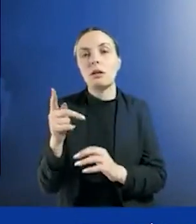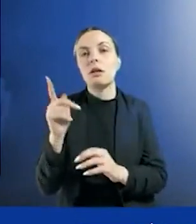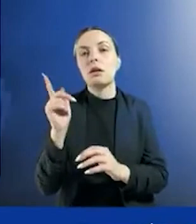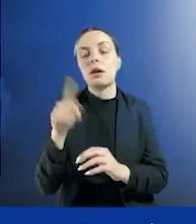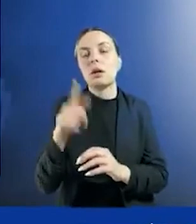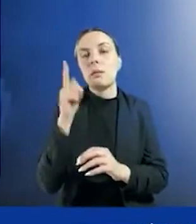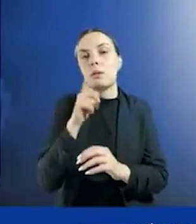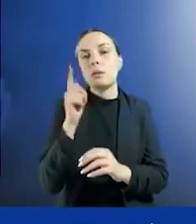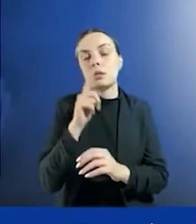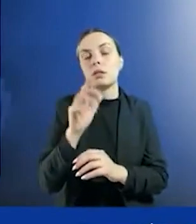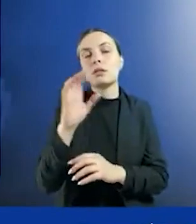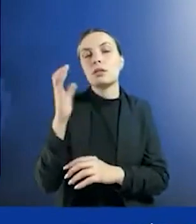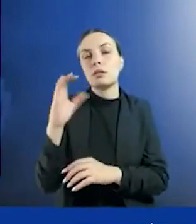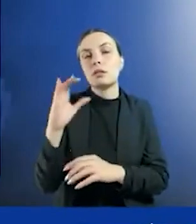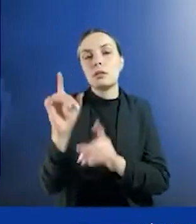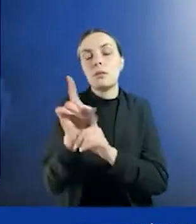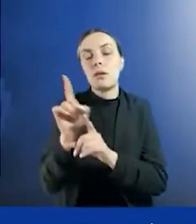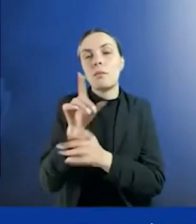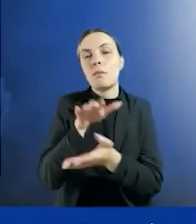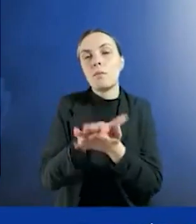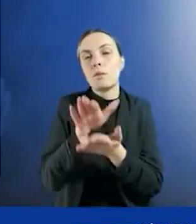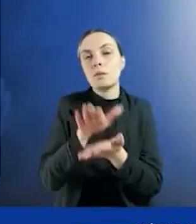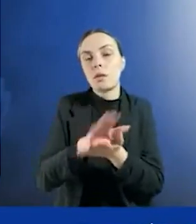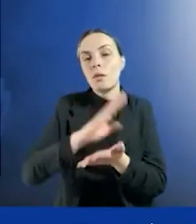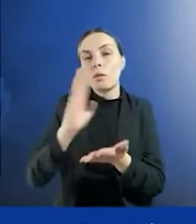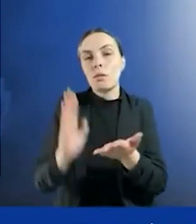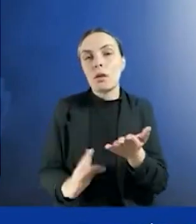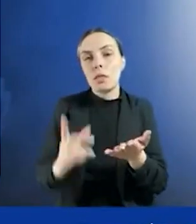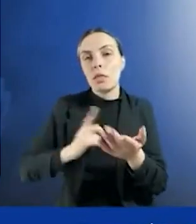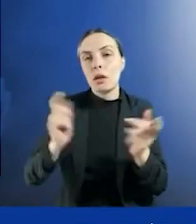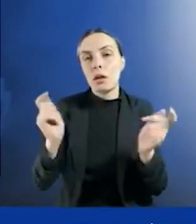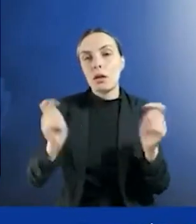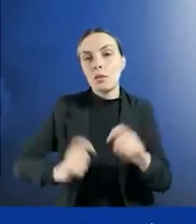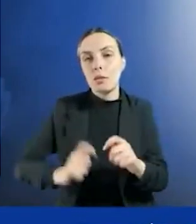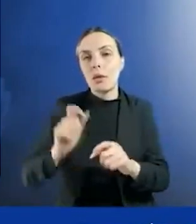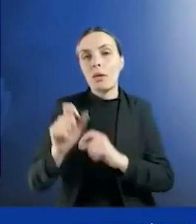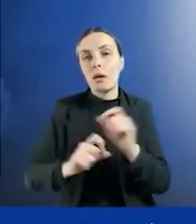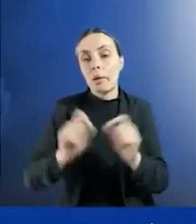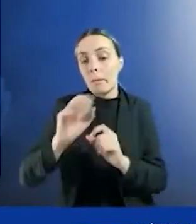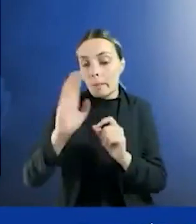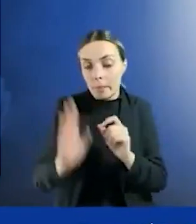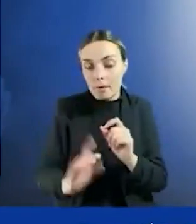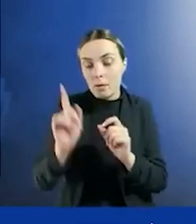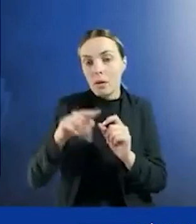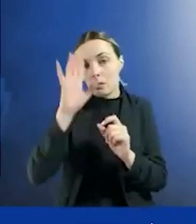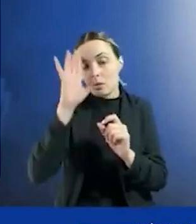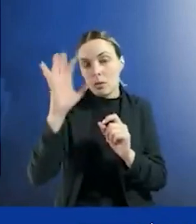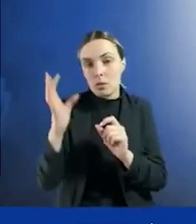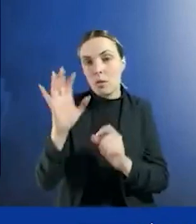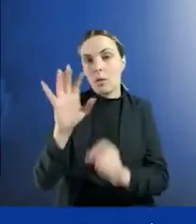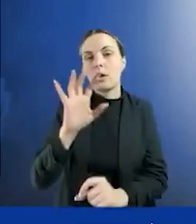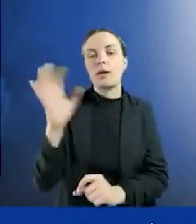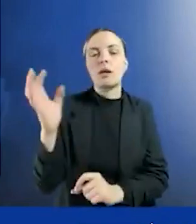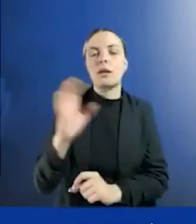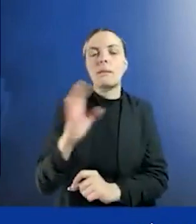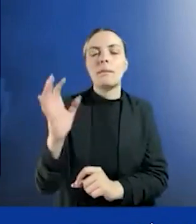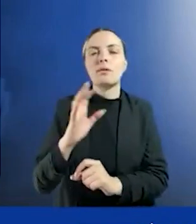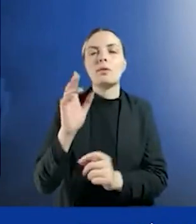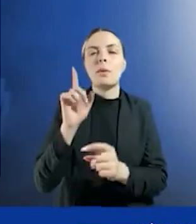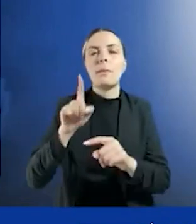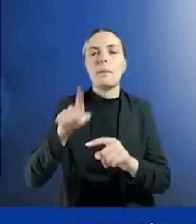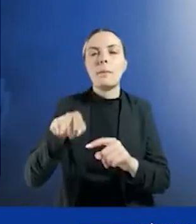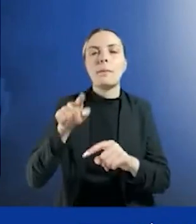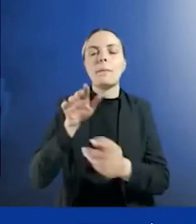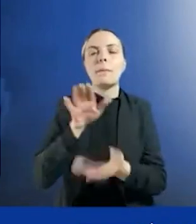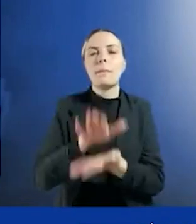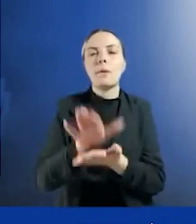pelos produtores brasileiros nos permite hoje dizer: Brasil parte da solução climática através da produção pelo